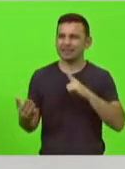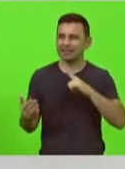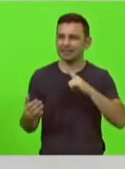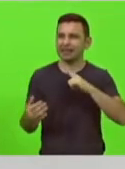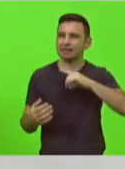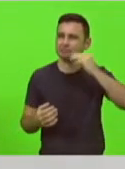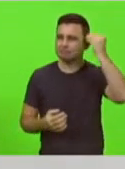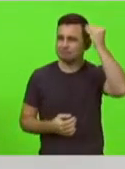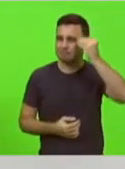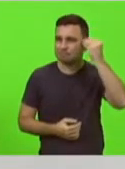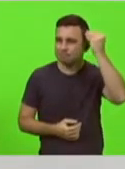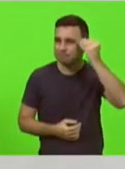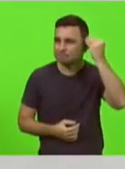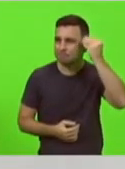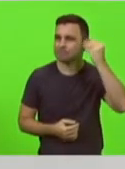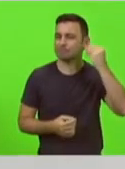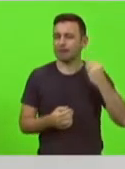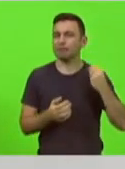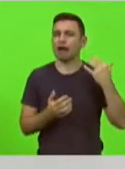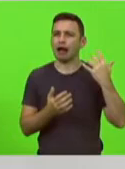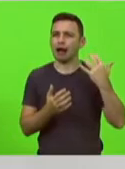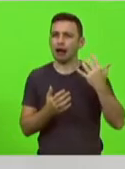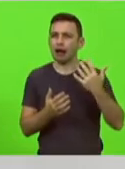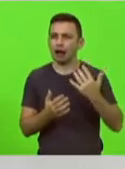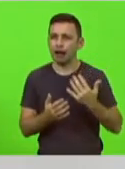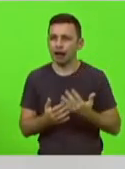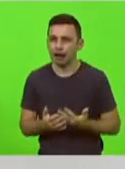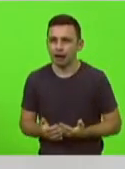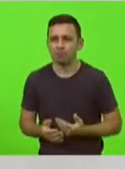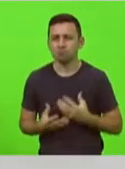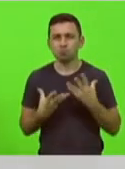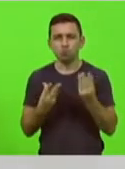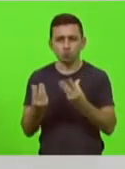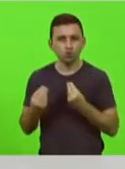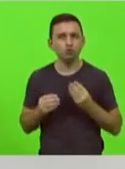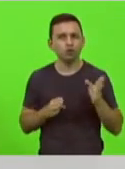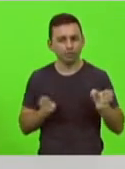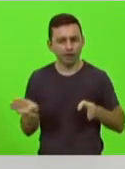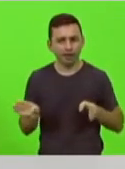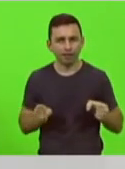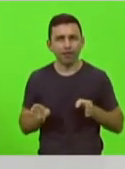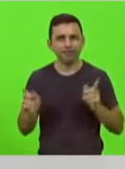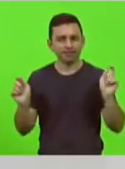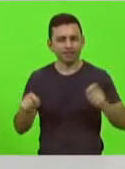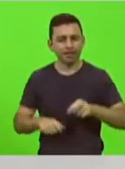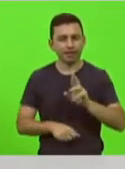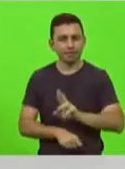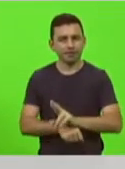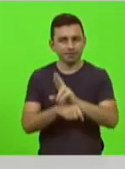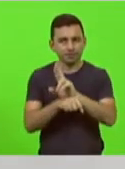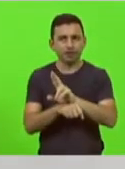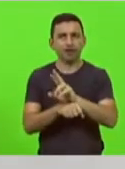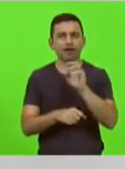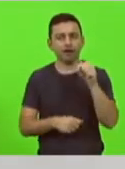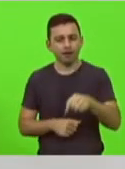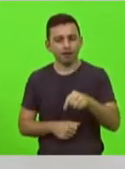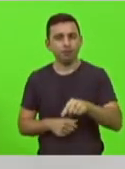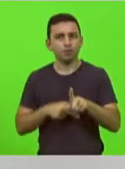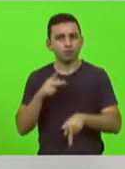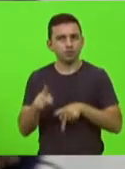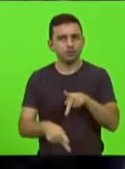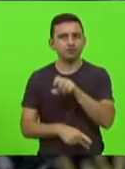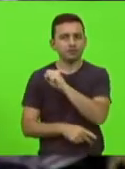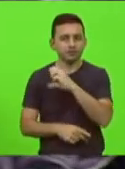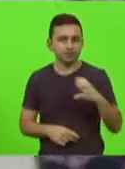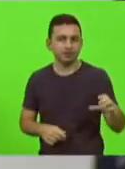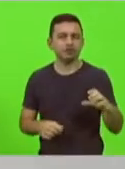grande, né? Com experiência de tantos mandatos e vai representar o povo catarinense também, a cidade de